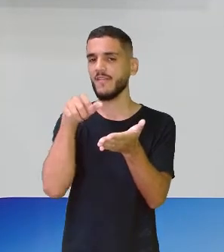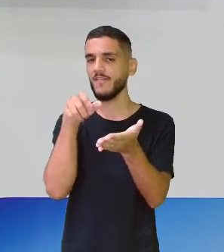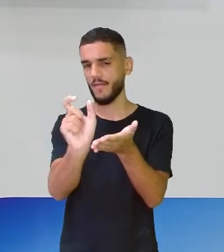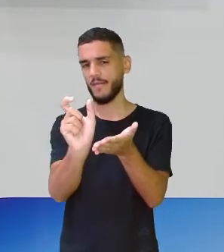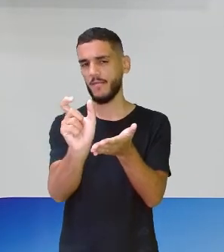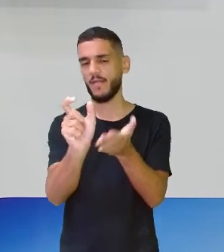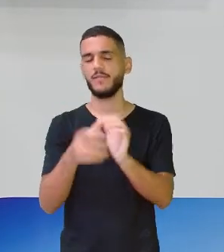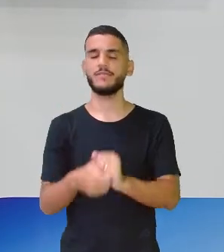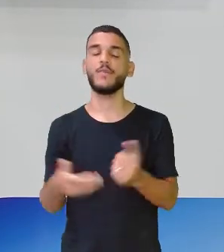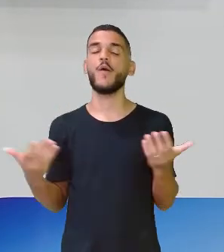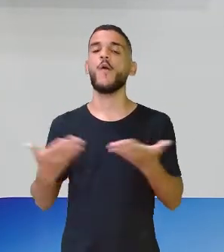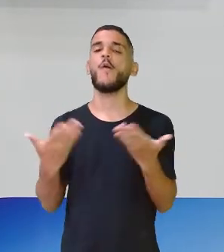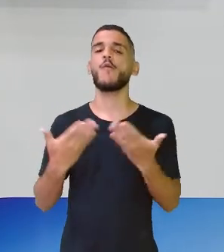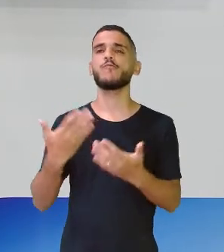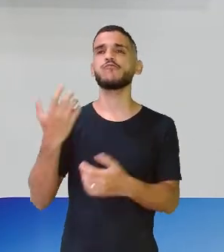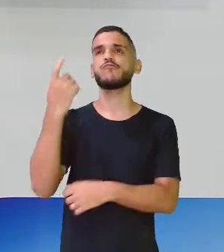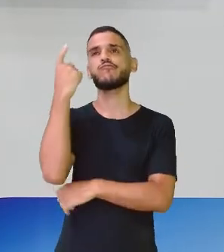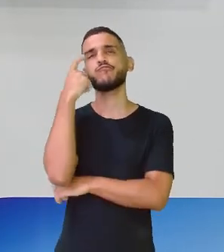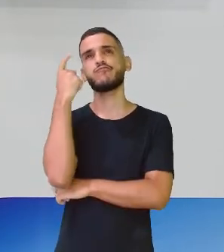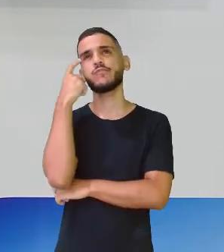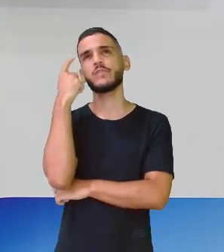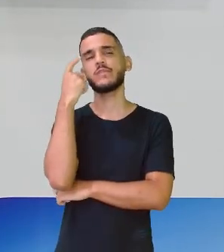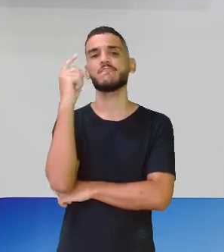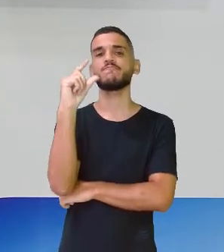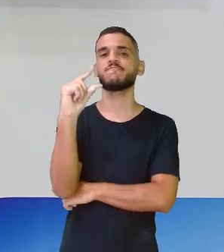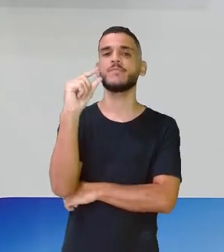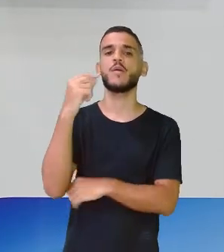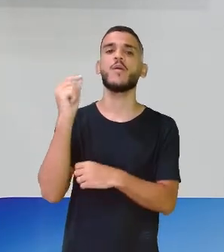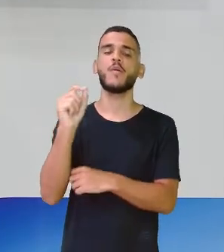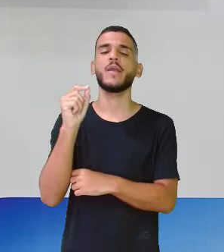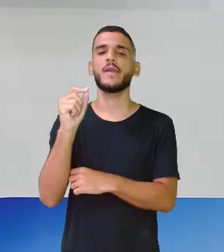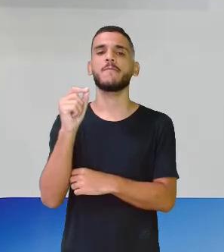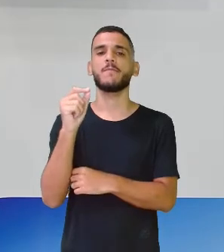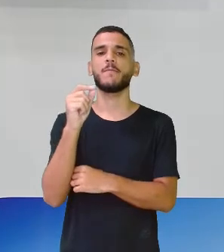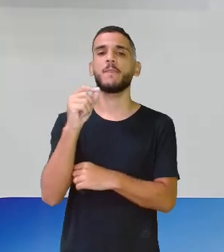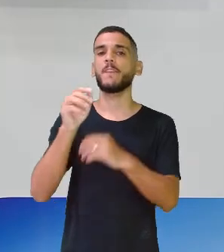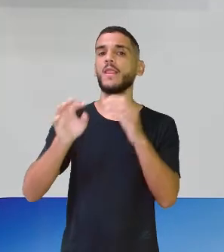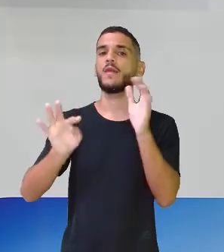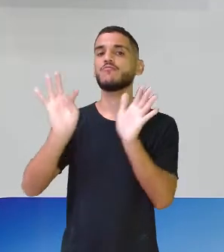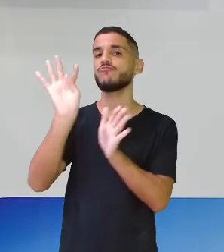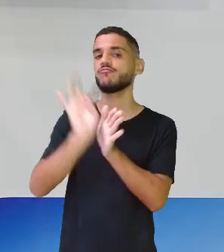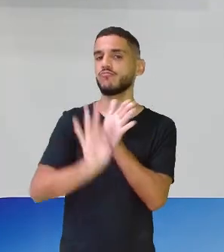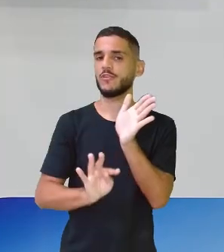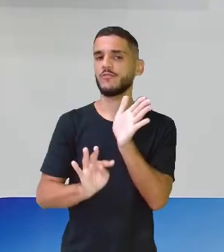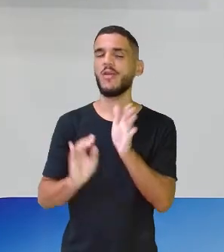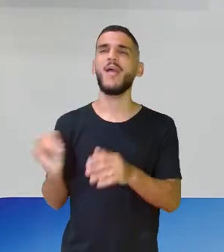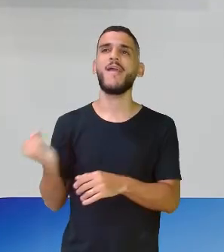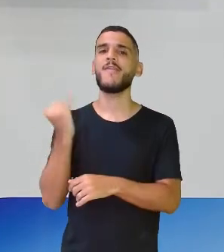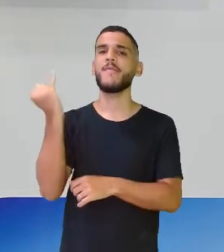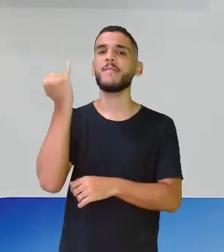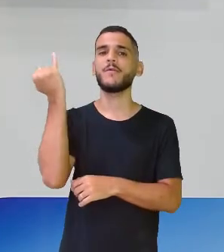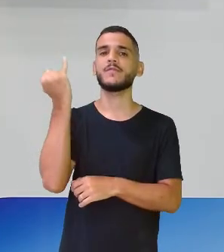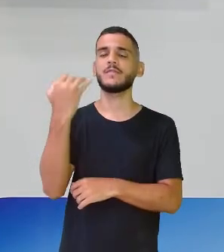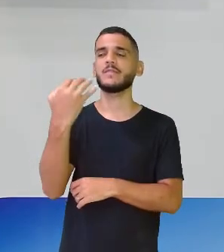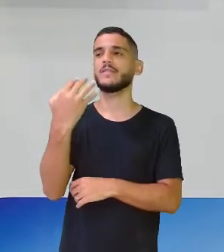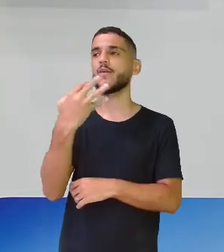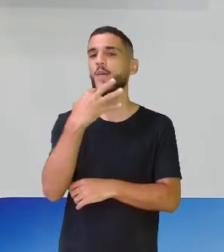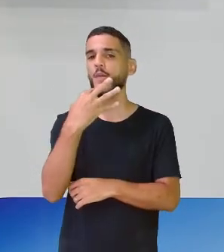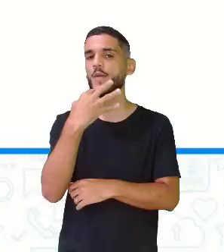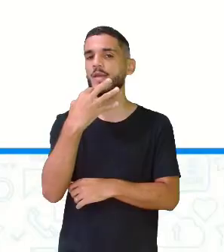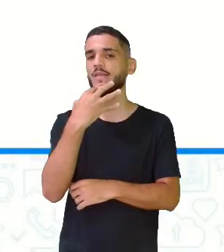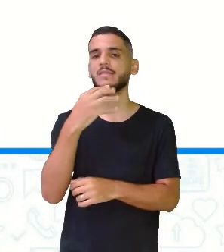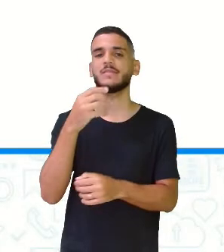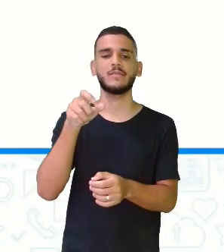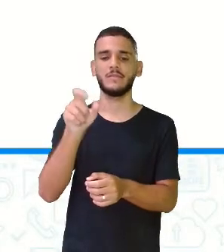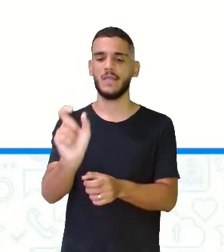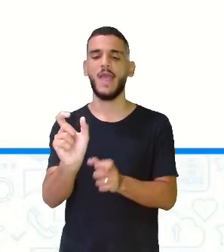pouquinho sobre o texto para poder compreender a importância de escrever as palavras. Veja bem, vamos entender o